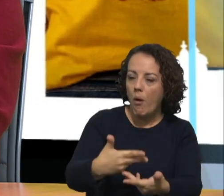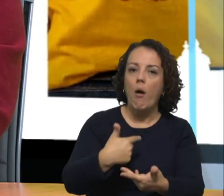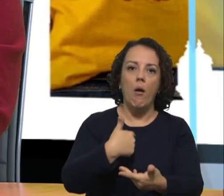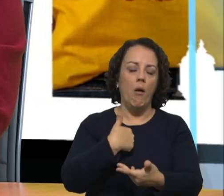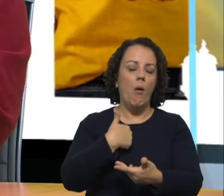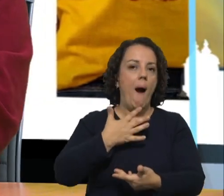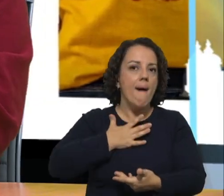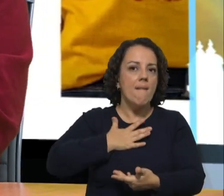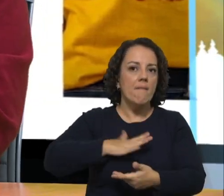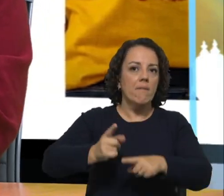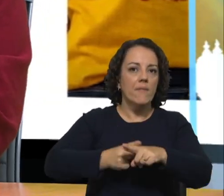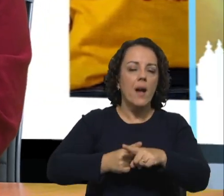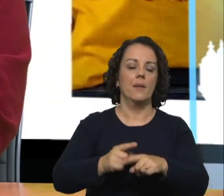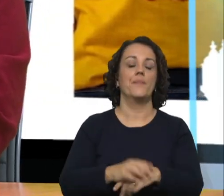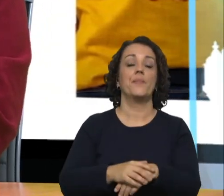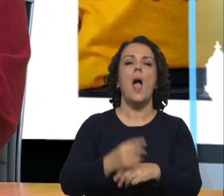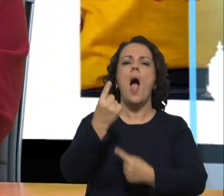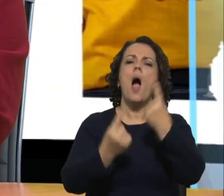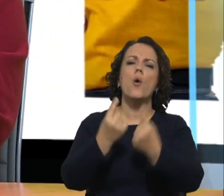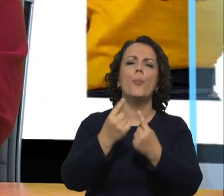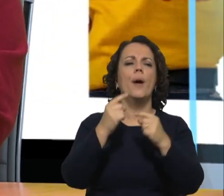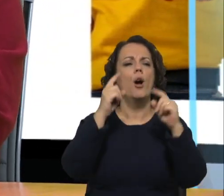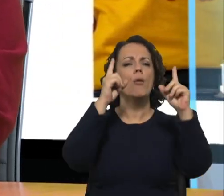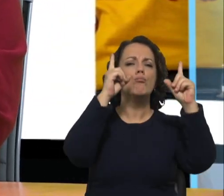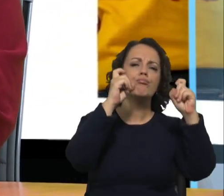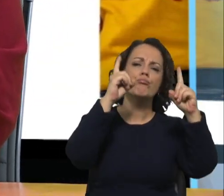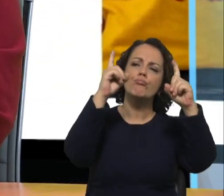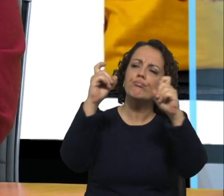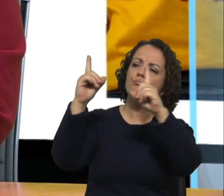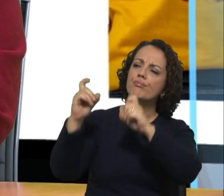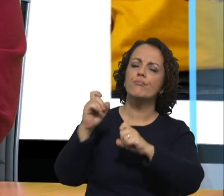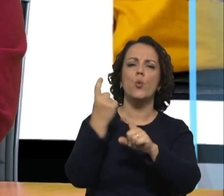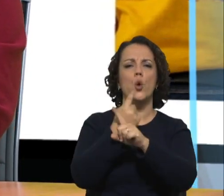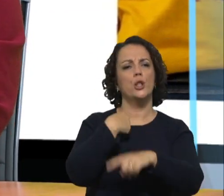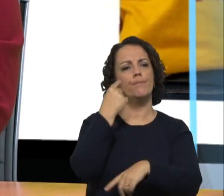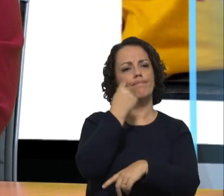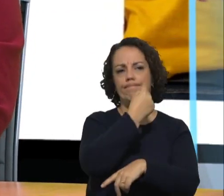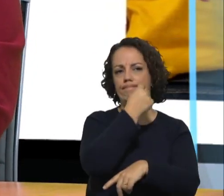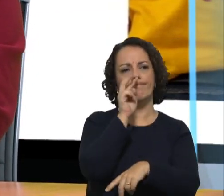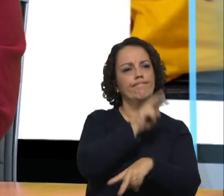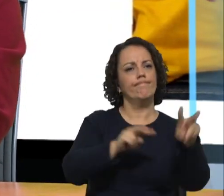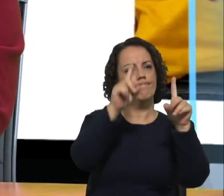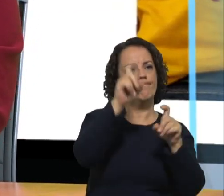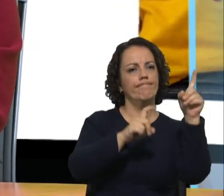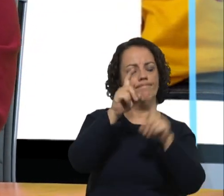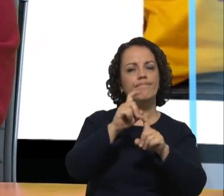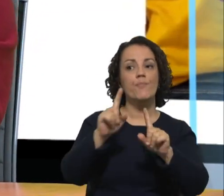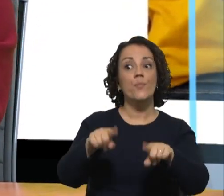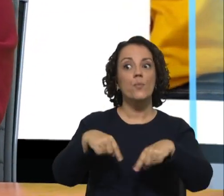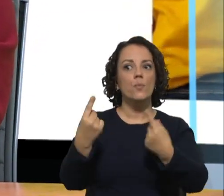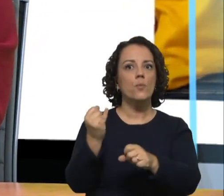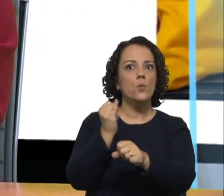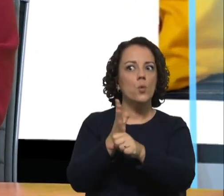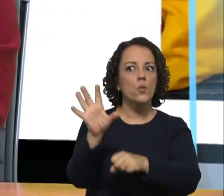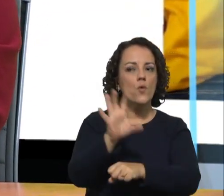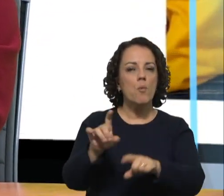de... Há fotografias que se fazem, que é fotografar aquilo que nós vemos, e há outras que é fotografar aquilo que nós sentimos, que foi um bocado mais aquilo que